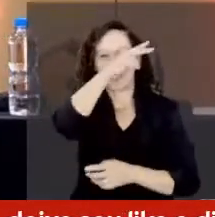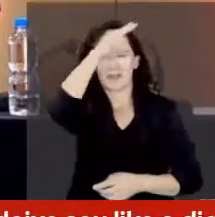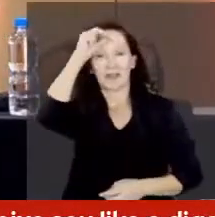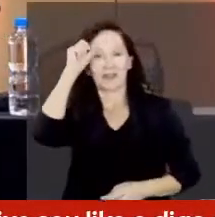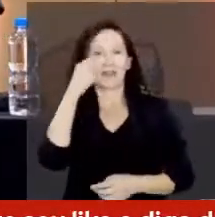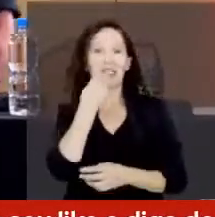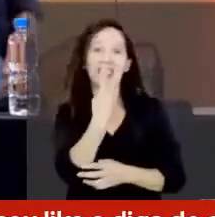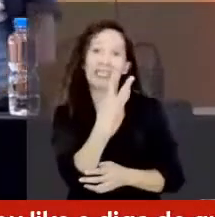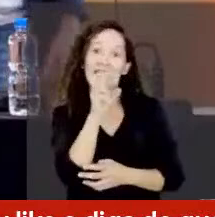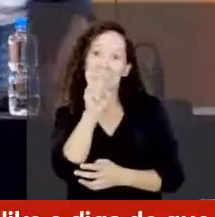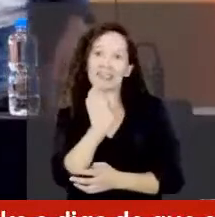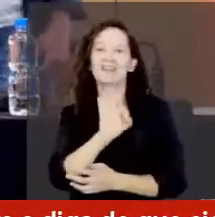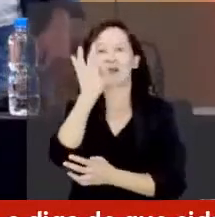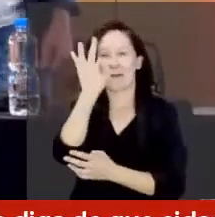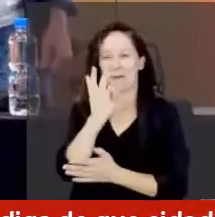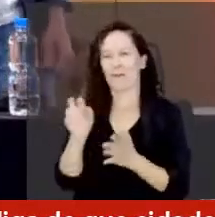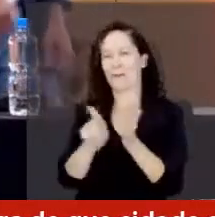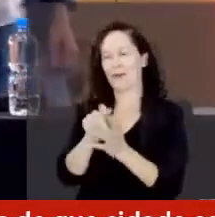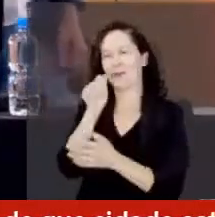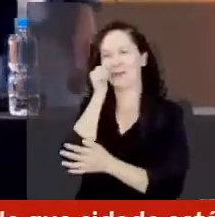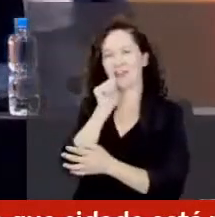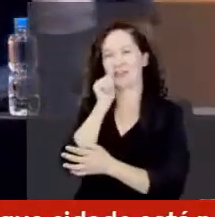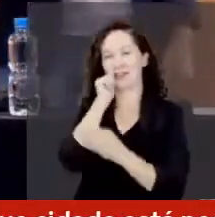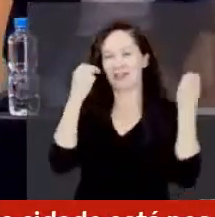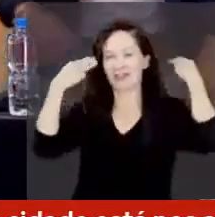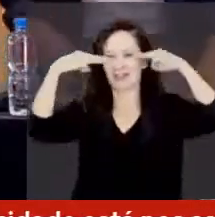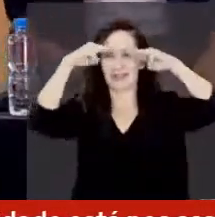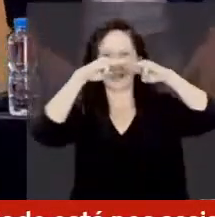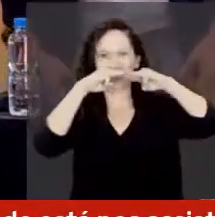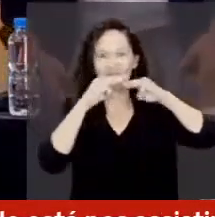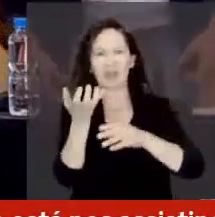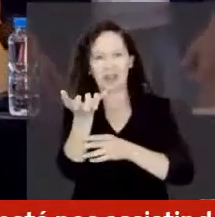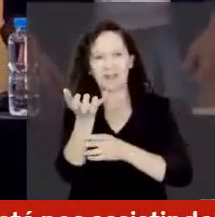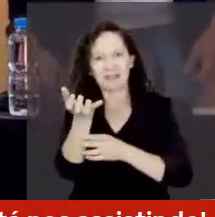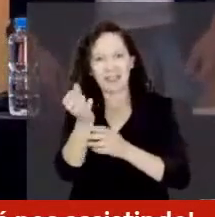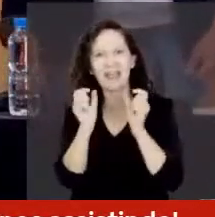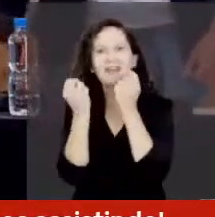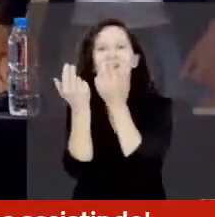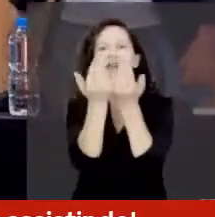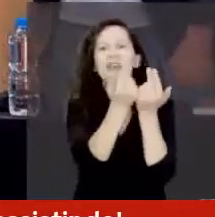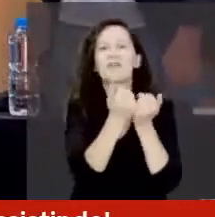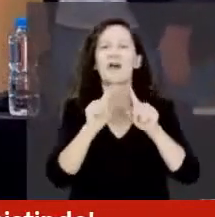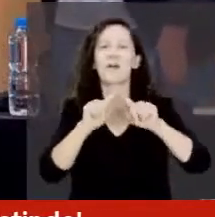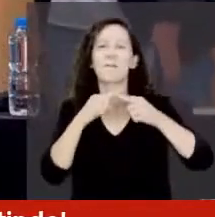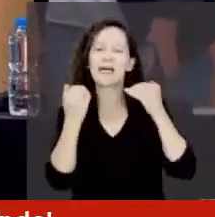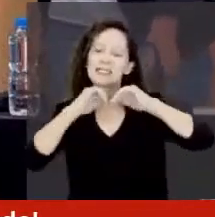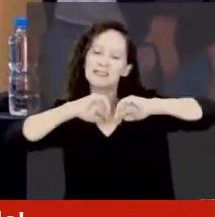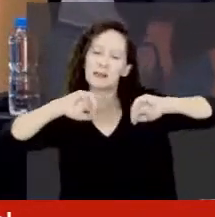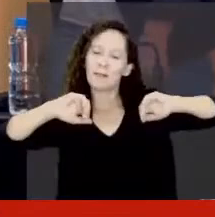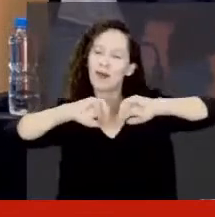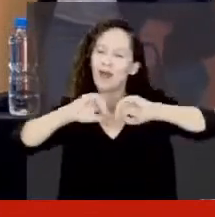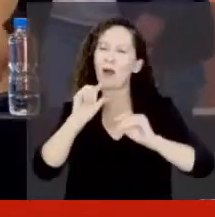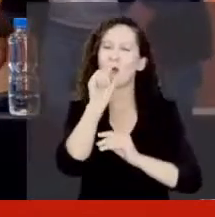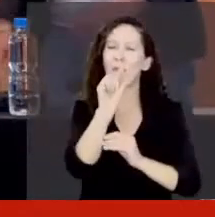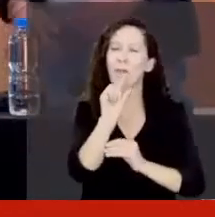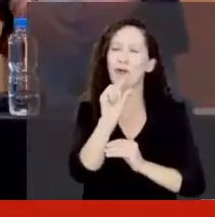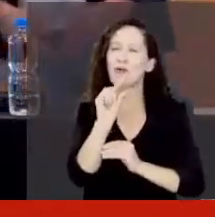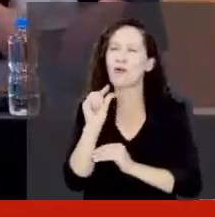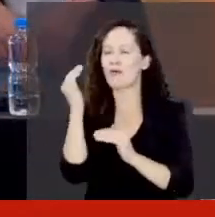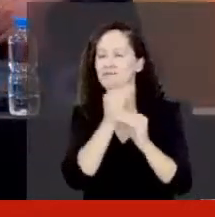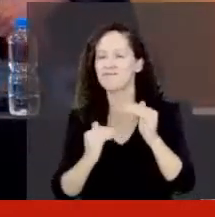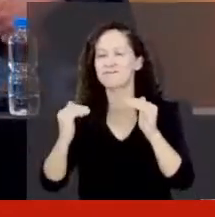Aí, gente, muito obrigado. Vamos, como a gente combinou, vamos sair agora? Obrigado, senhores.